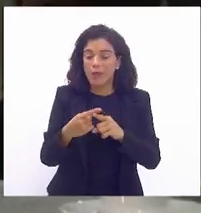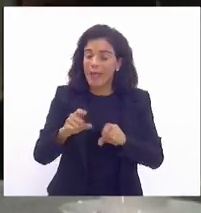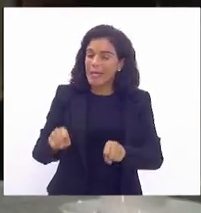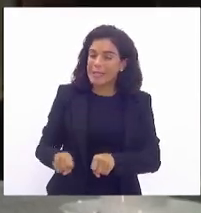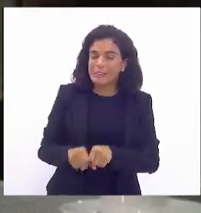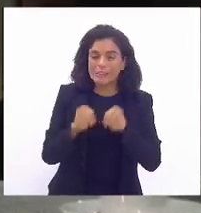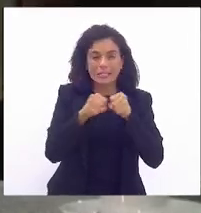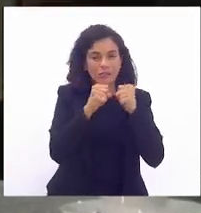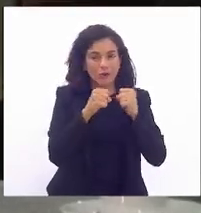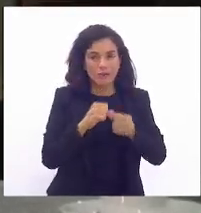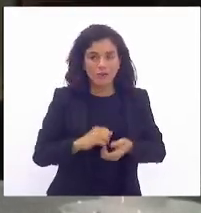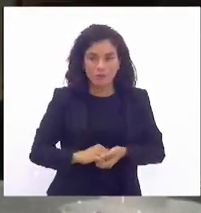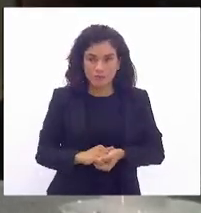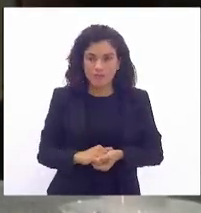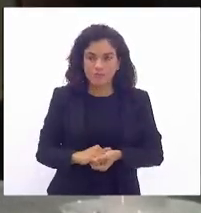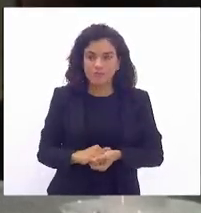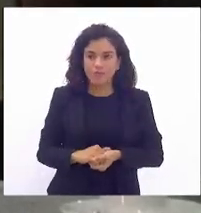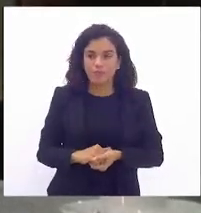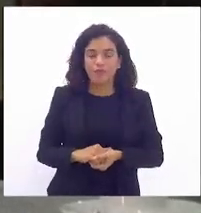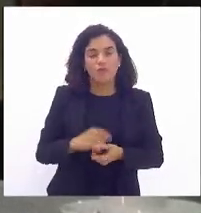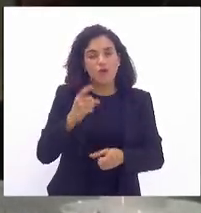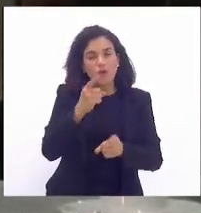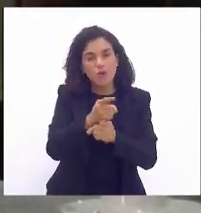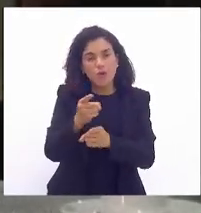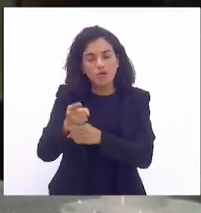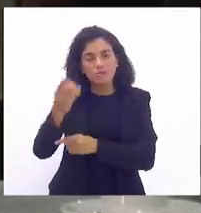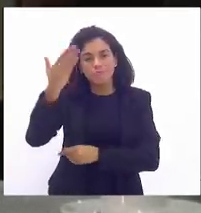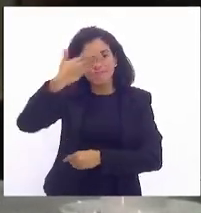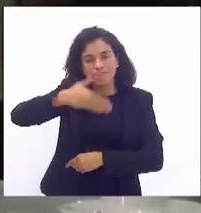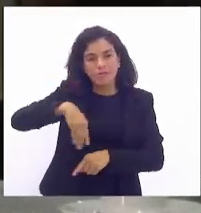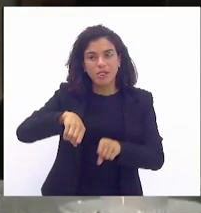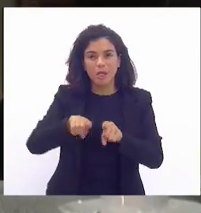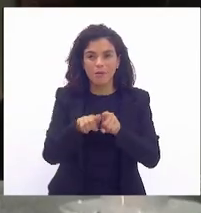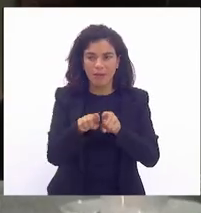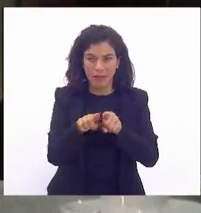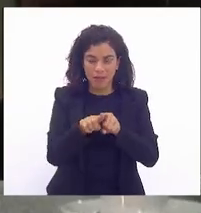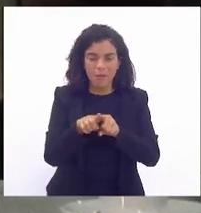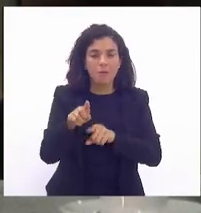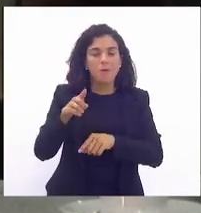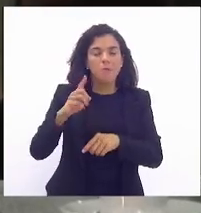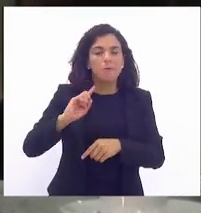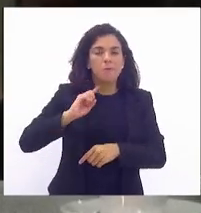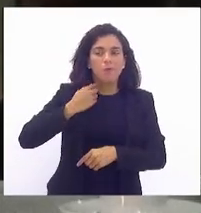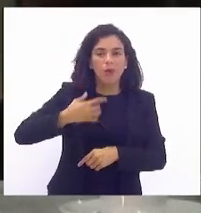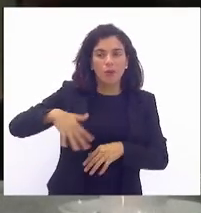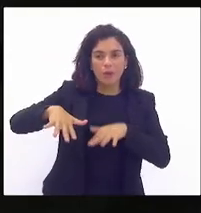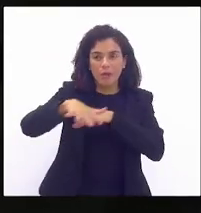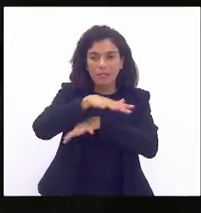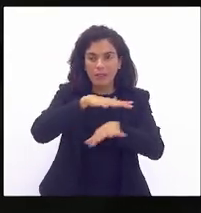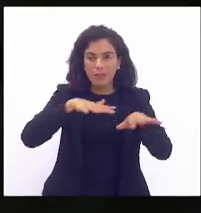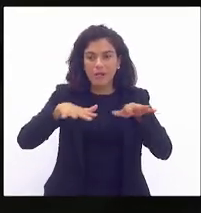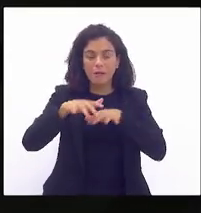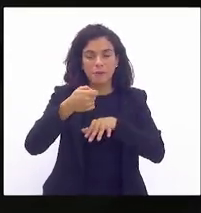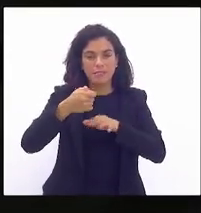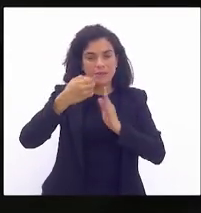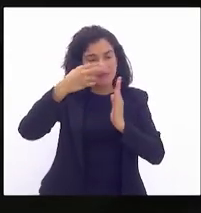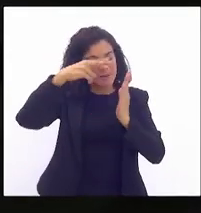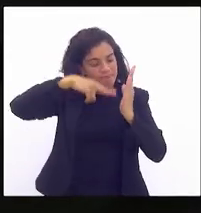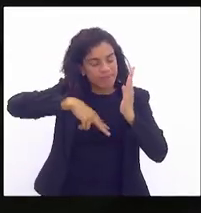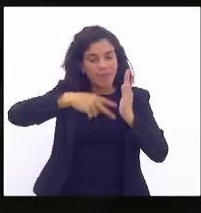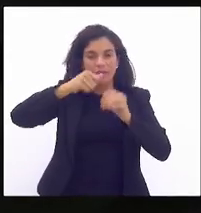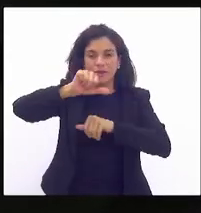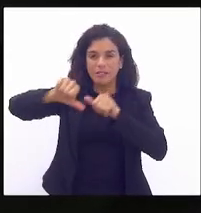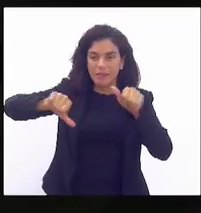danosos. Foram constatadas também incongruências no decreto e a legislação nacional que deve ser revista.